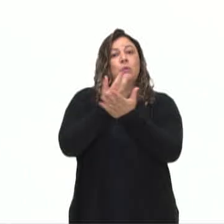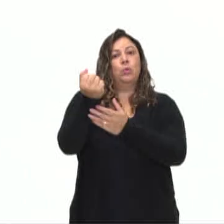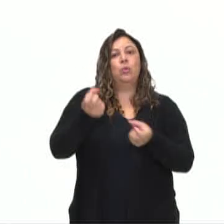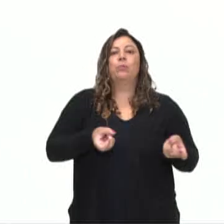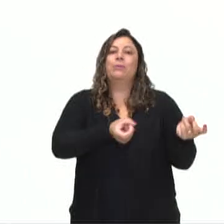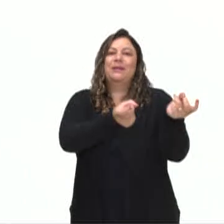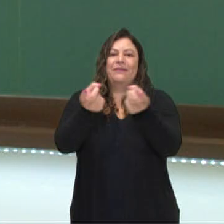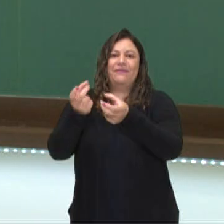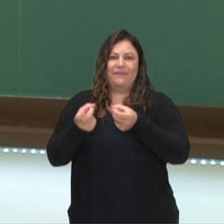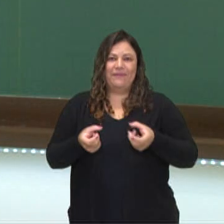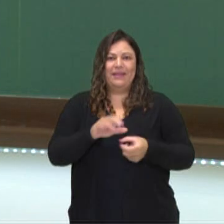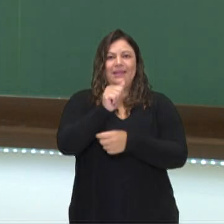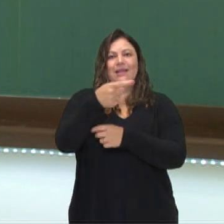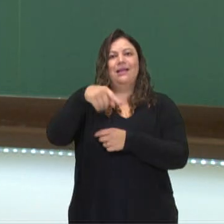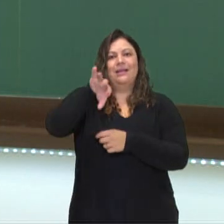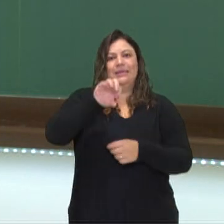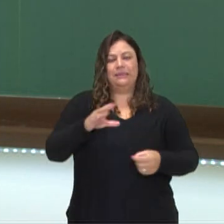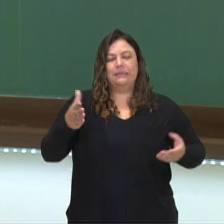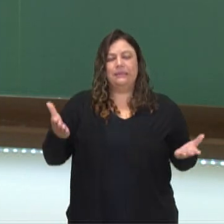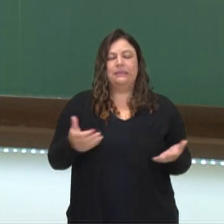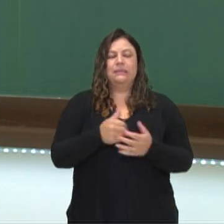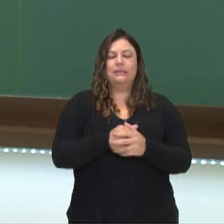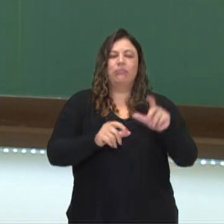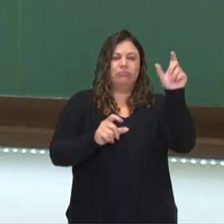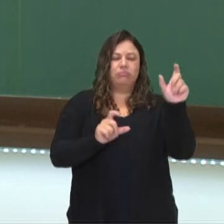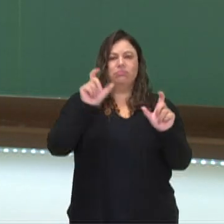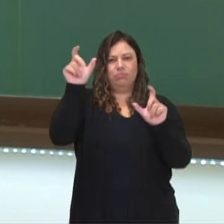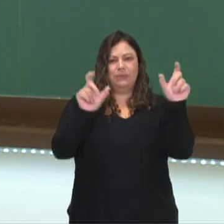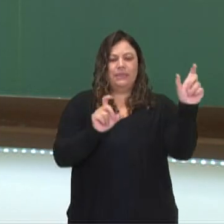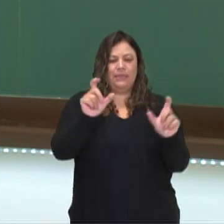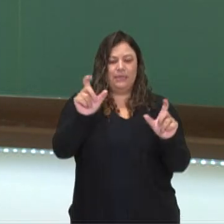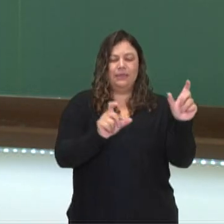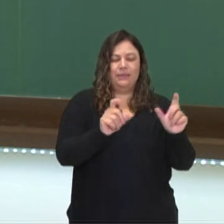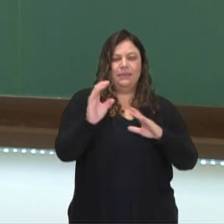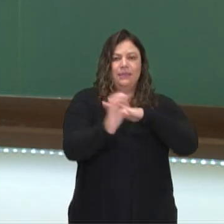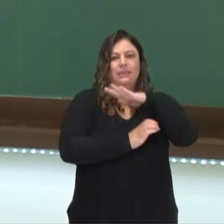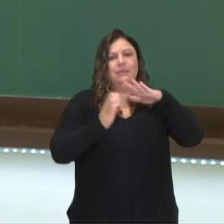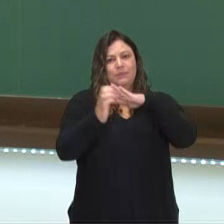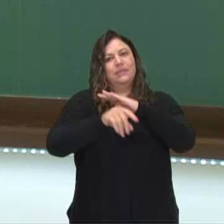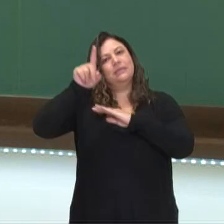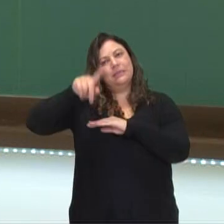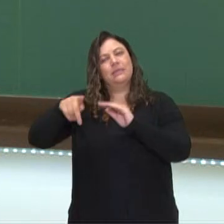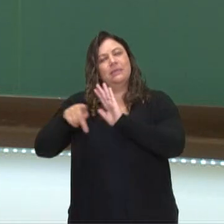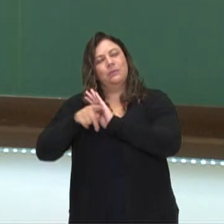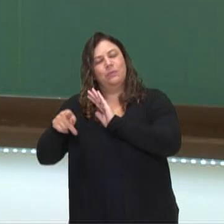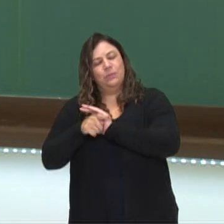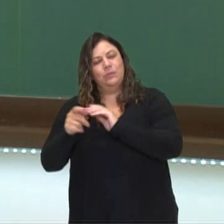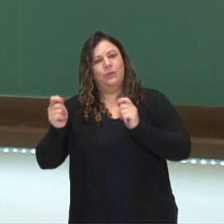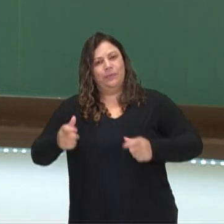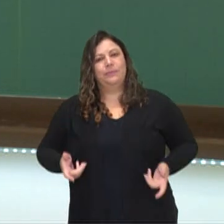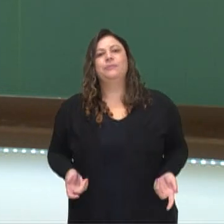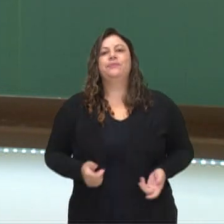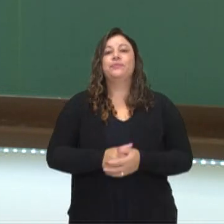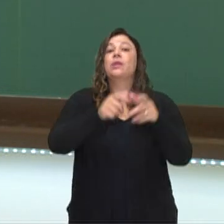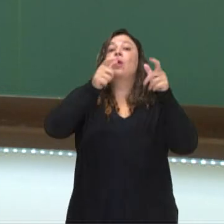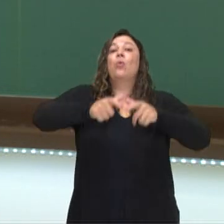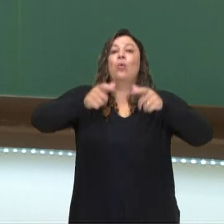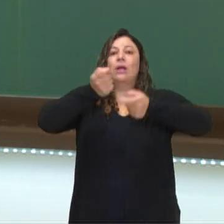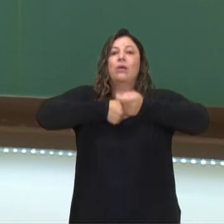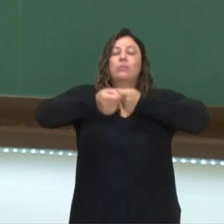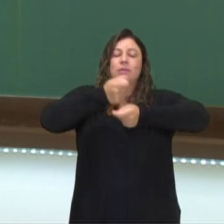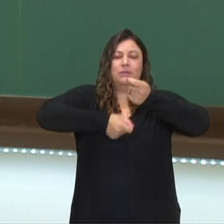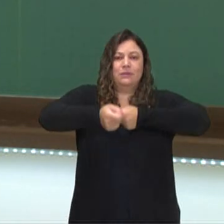das ações, dos pequenos fragmentos dessas empresas. Então, é essa que é a função da Bolsa de Valores, local para